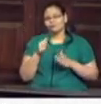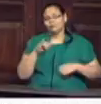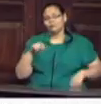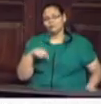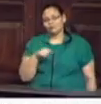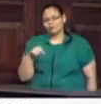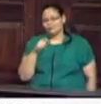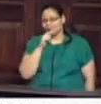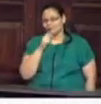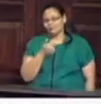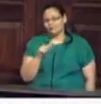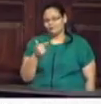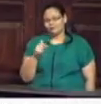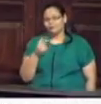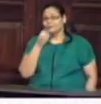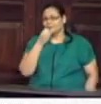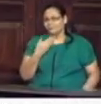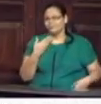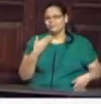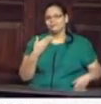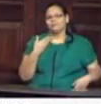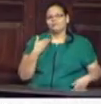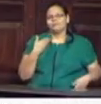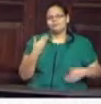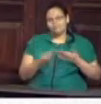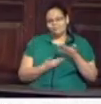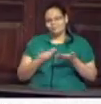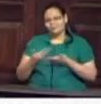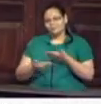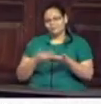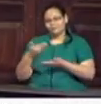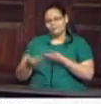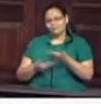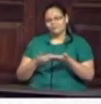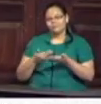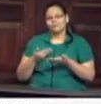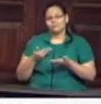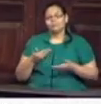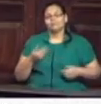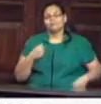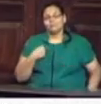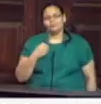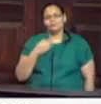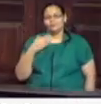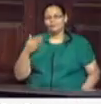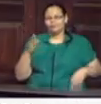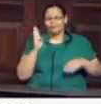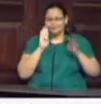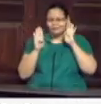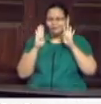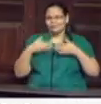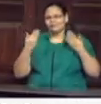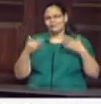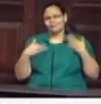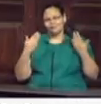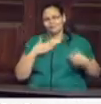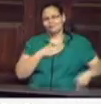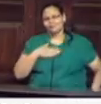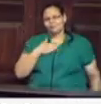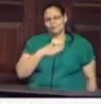estivéssemos mantendo tão boas relações como temos mantido, para minha alegria e satisfação pessoal, eu